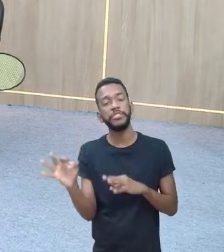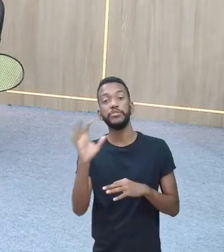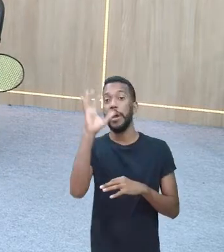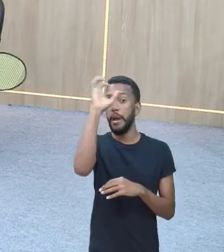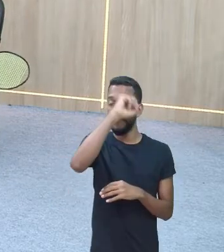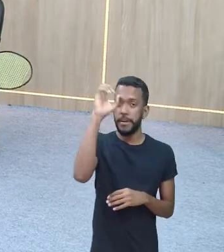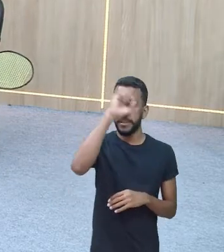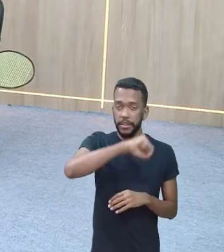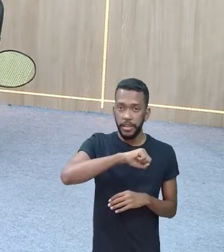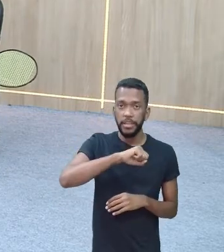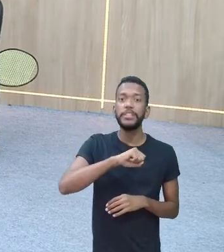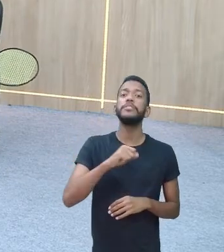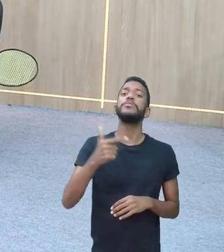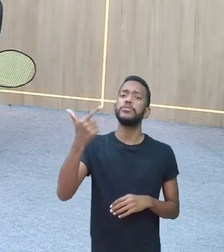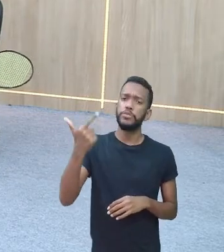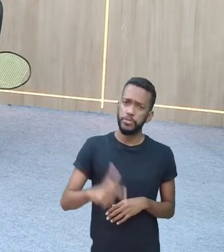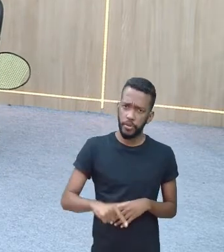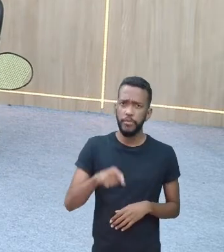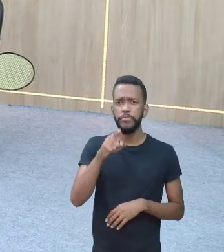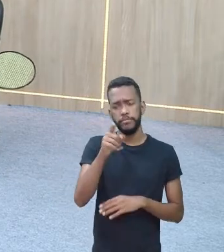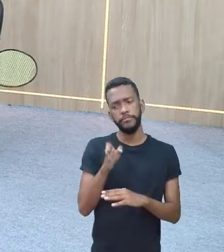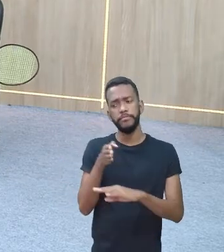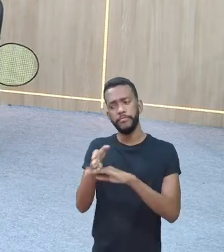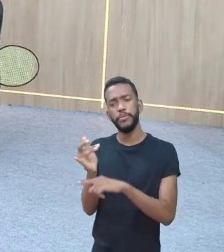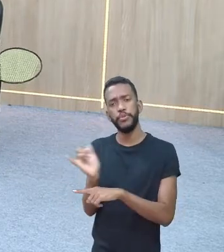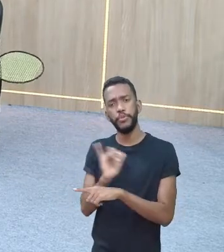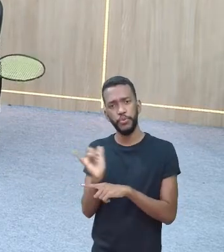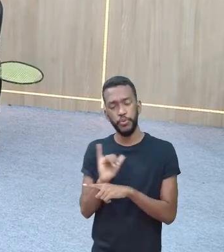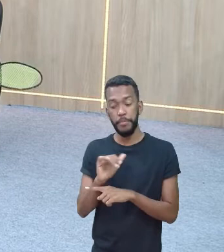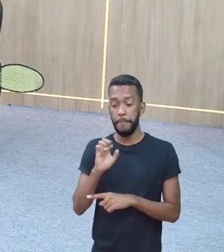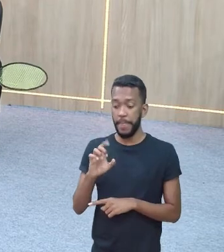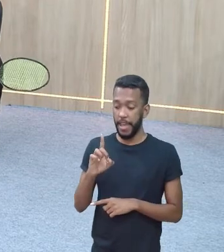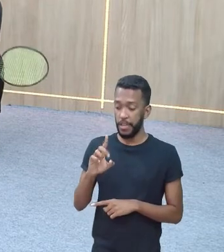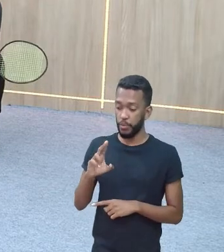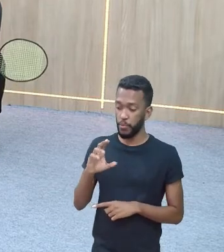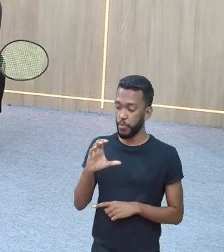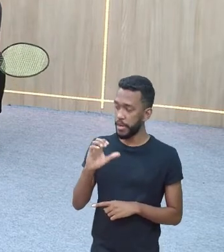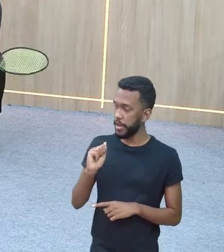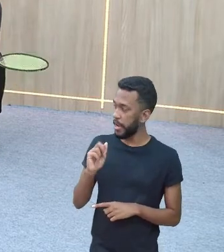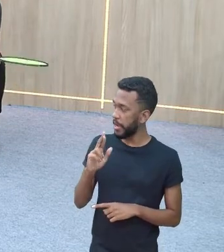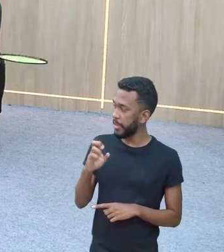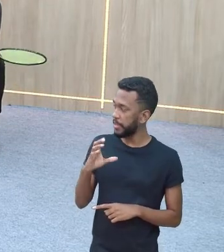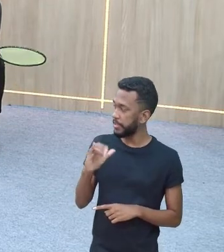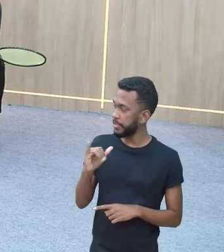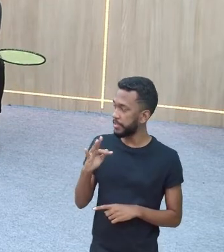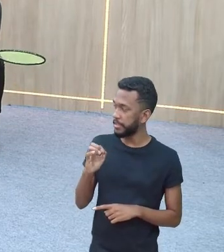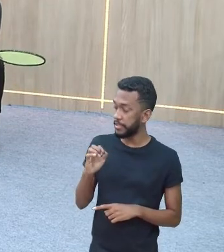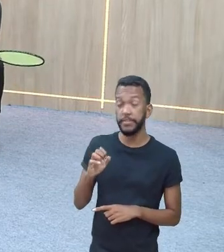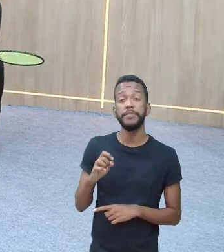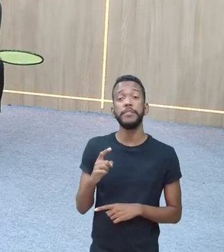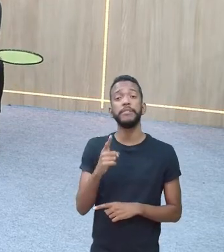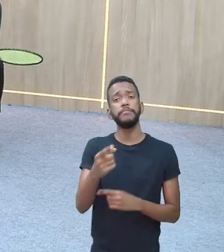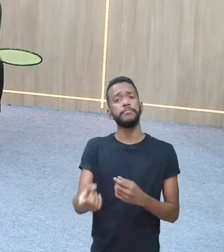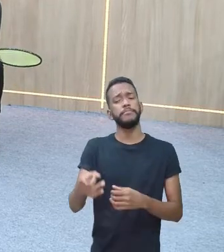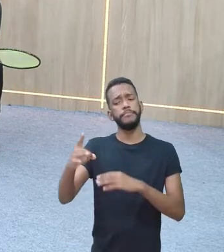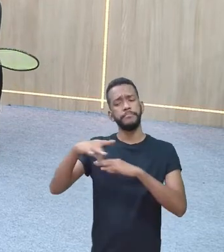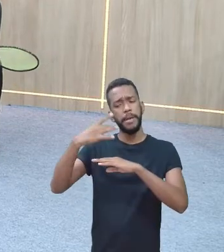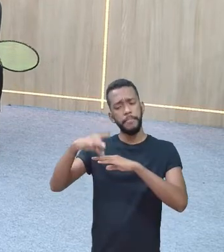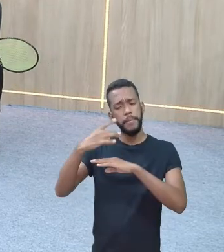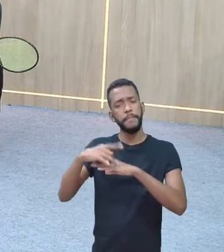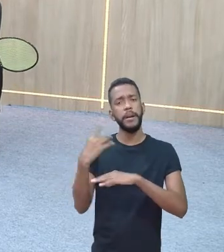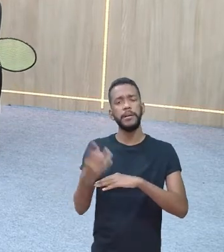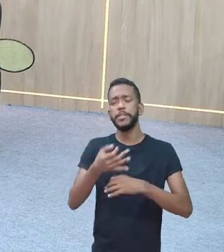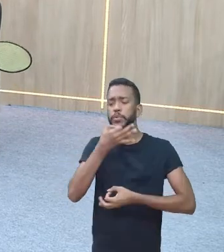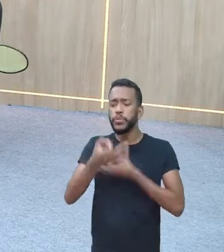aprendendo. Mais uma vez, vão lá no YouTube, no canal Educa Recife e mandem pra gente sugestões, o que